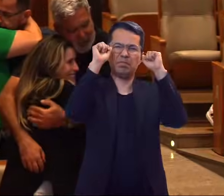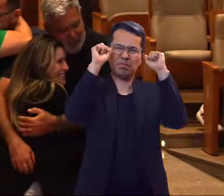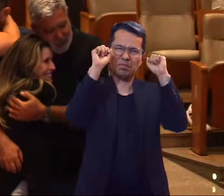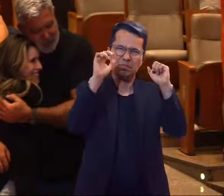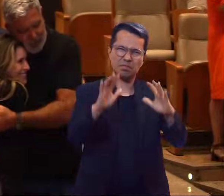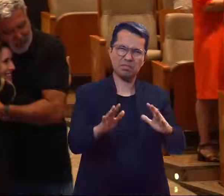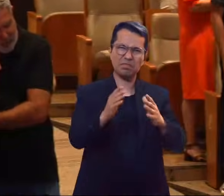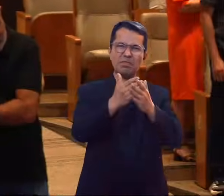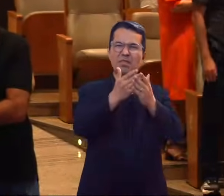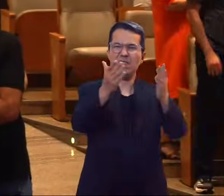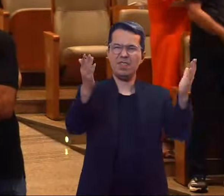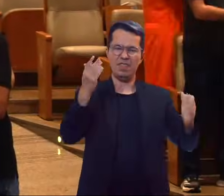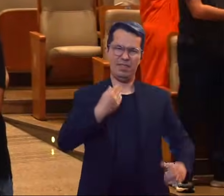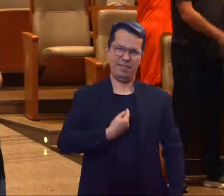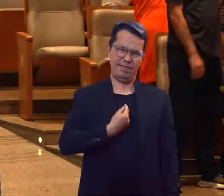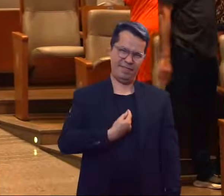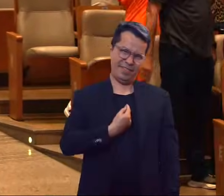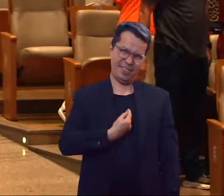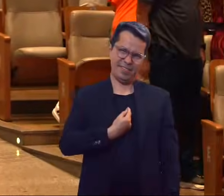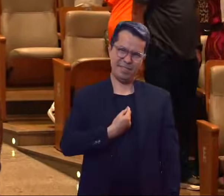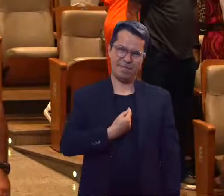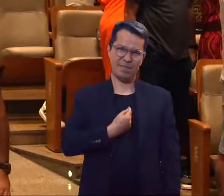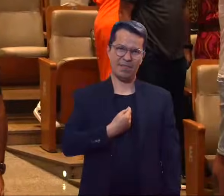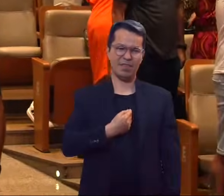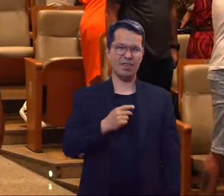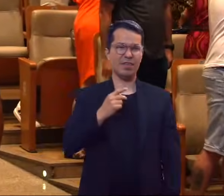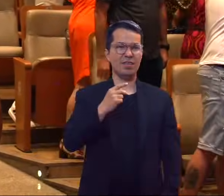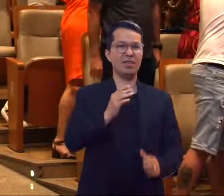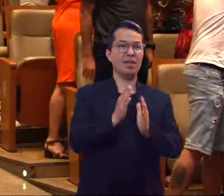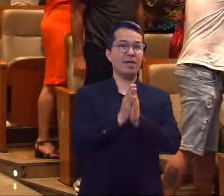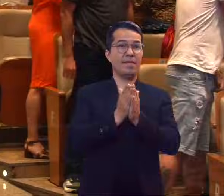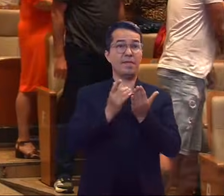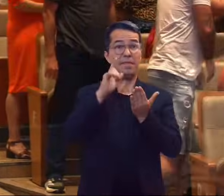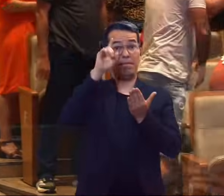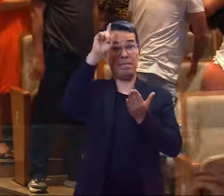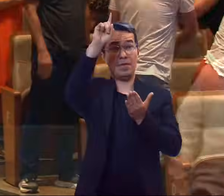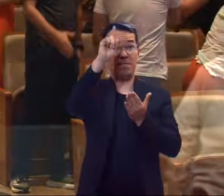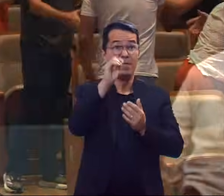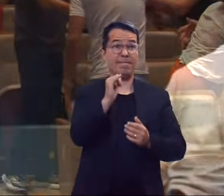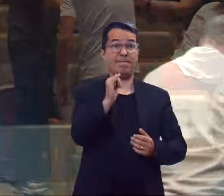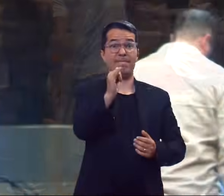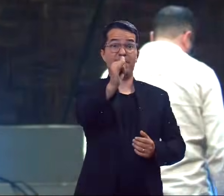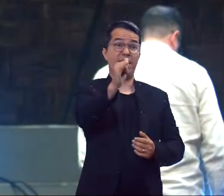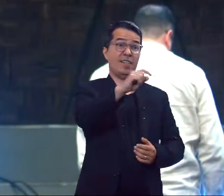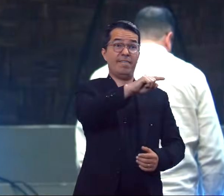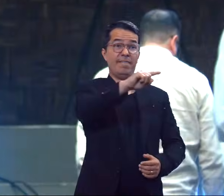contigo hoje, que a palavra dele toque tua vida, o Senhor se revele a você de